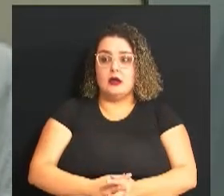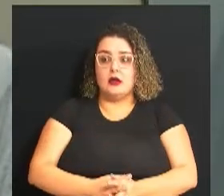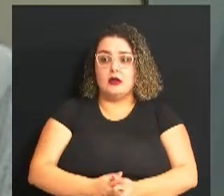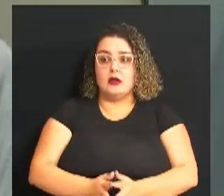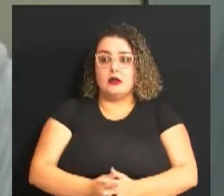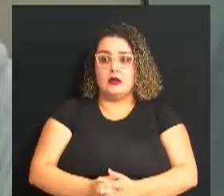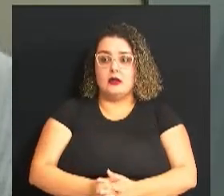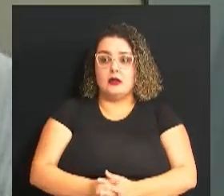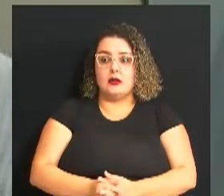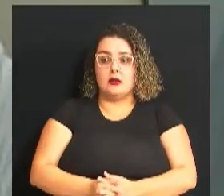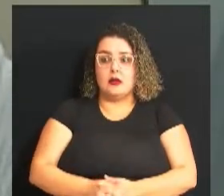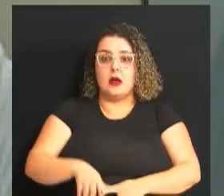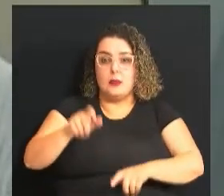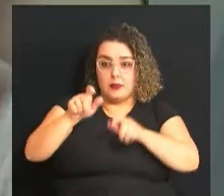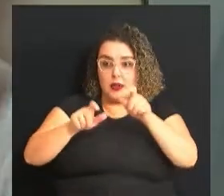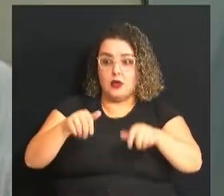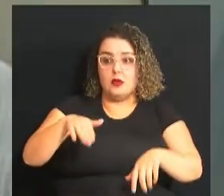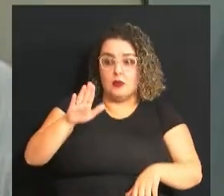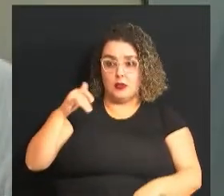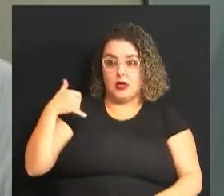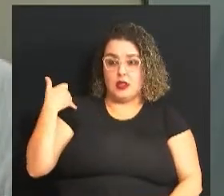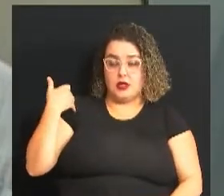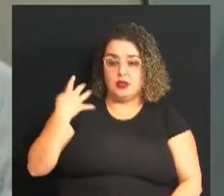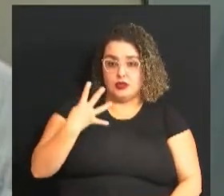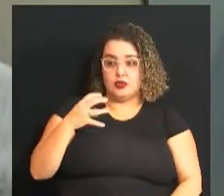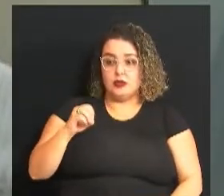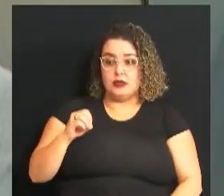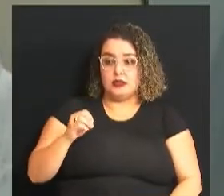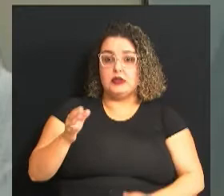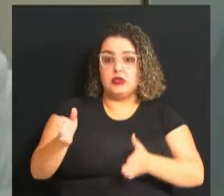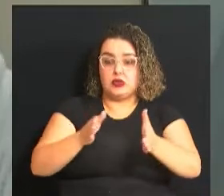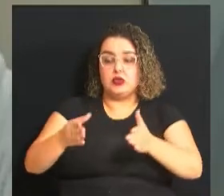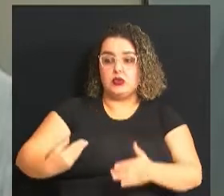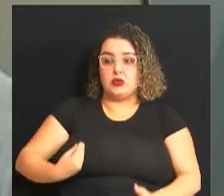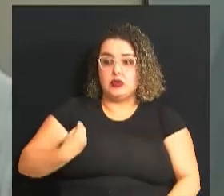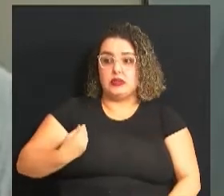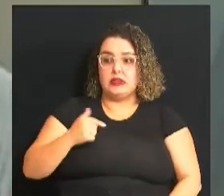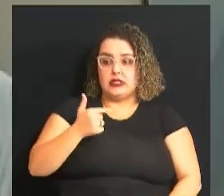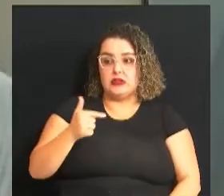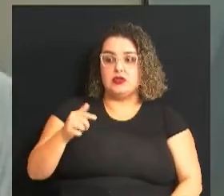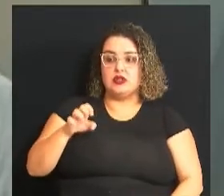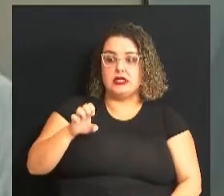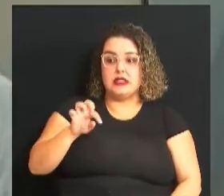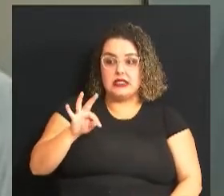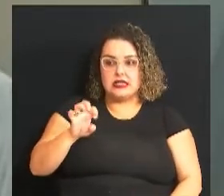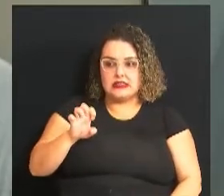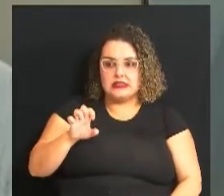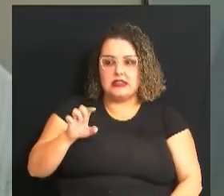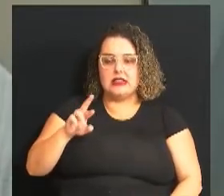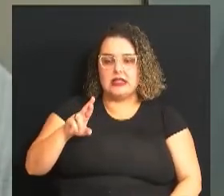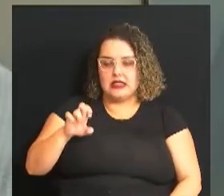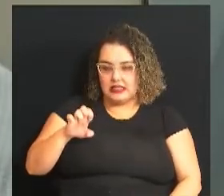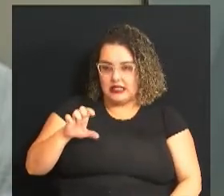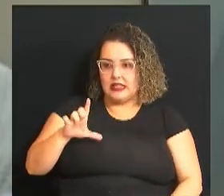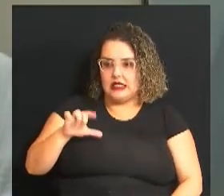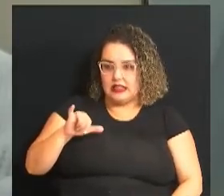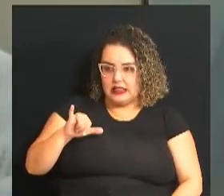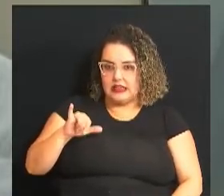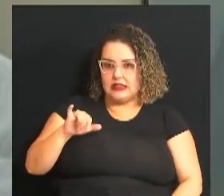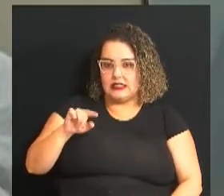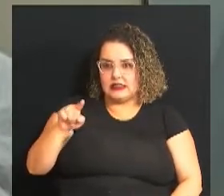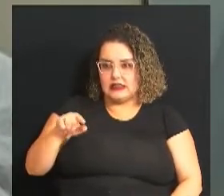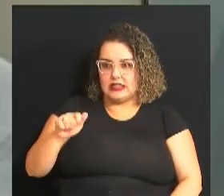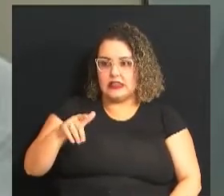pessoas com mais de 40 anos que viveram essa época em que não existia a esterilização, esse cuidado com os perfuro-cortantes, é